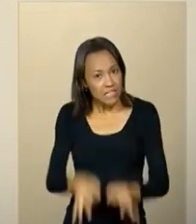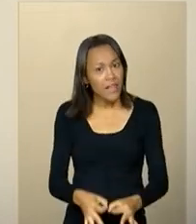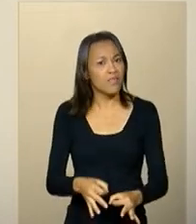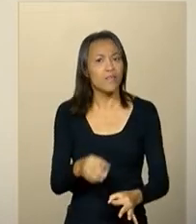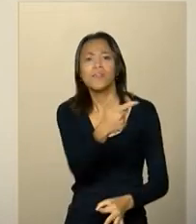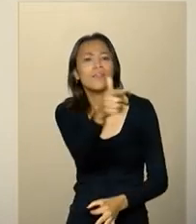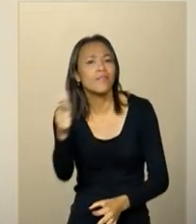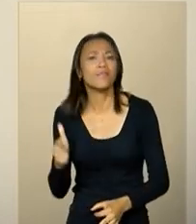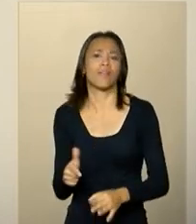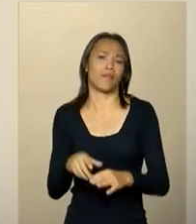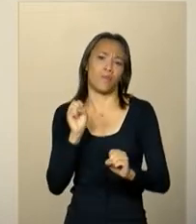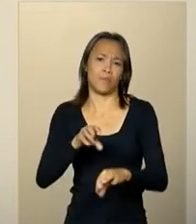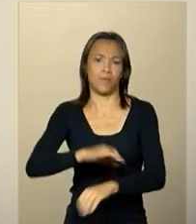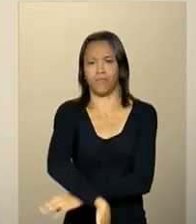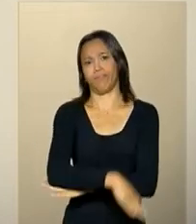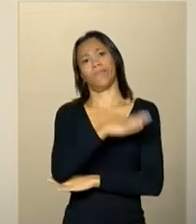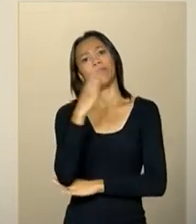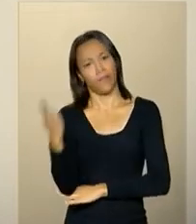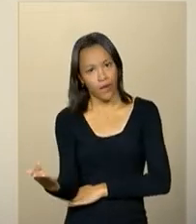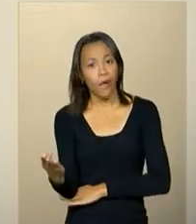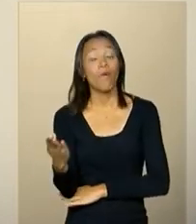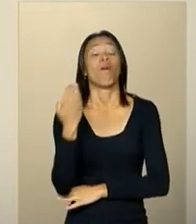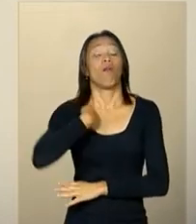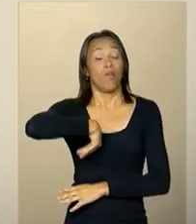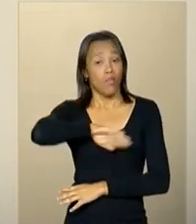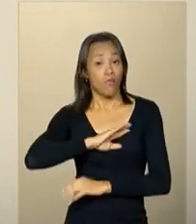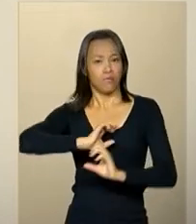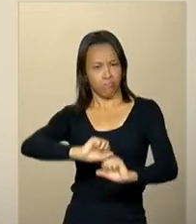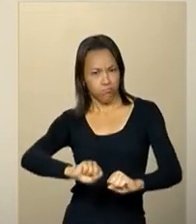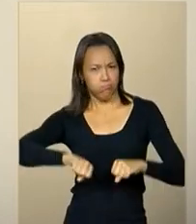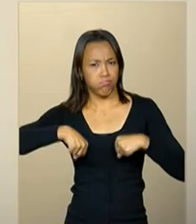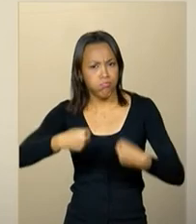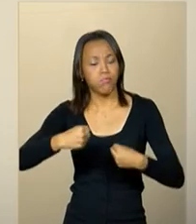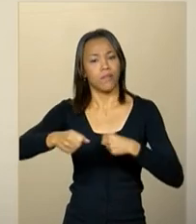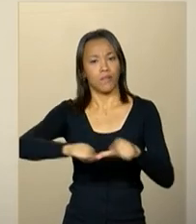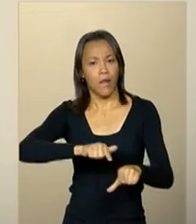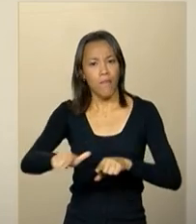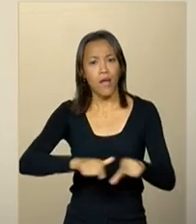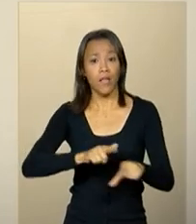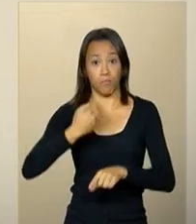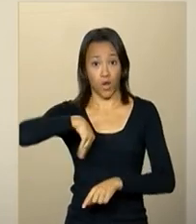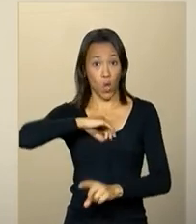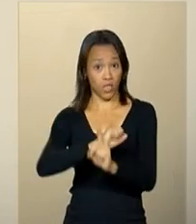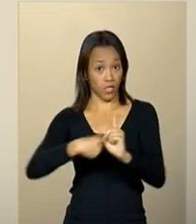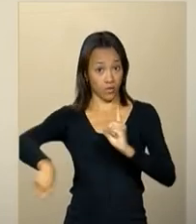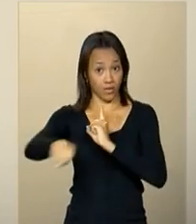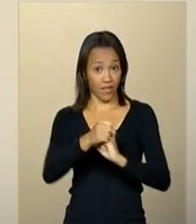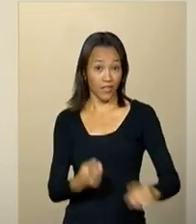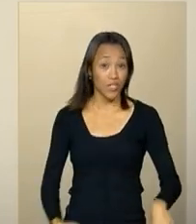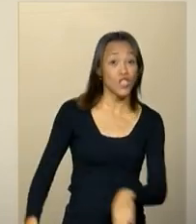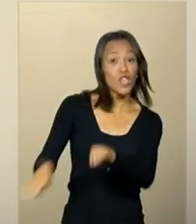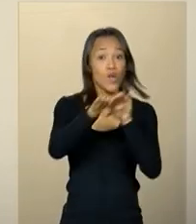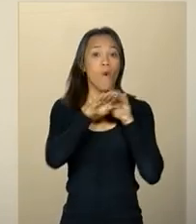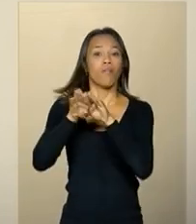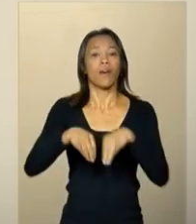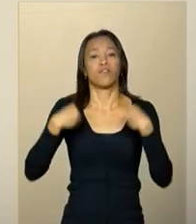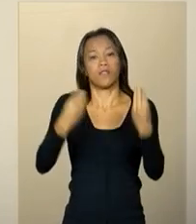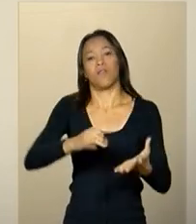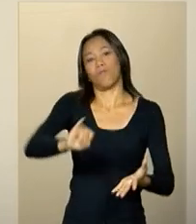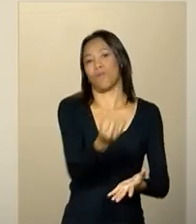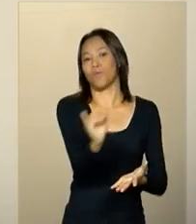sem educação em tempo integral estamos trabalhando para sermos uma sociedade com igualdade de